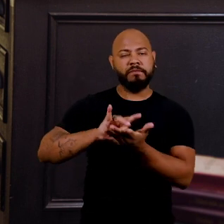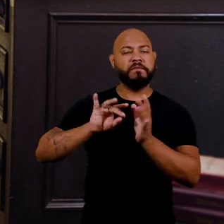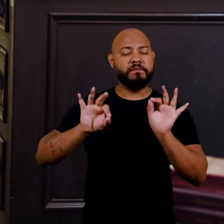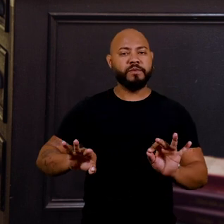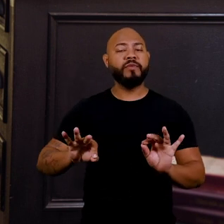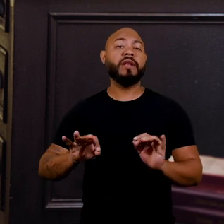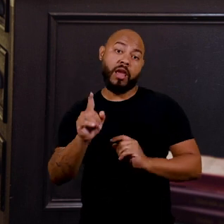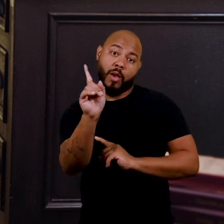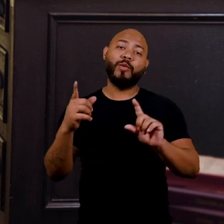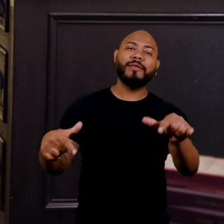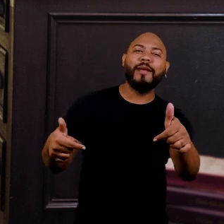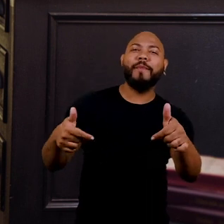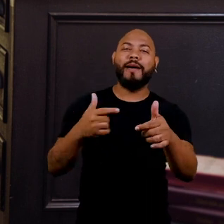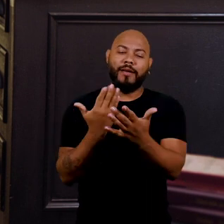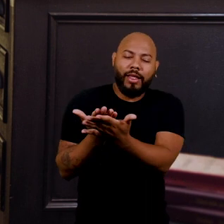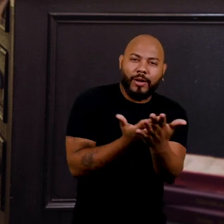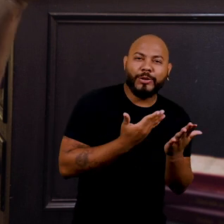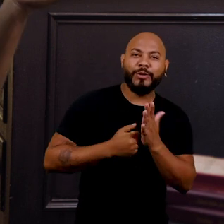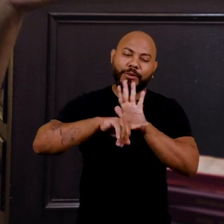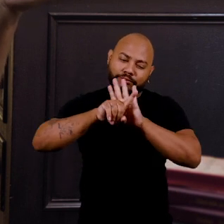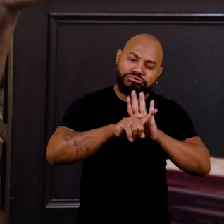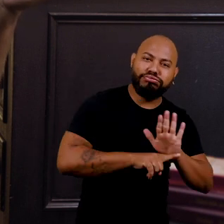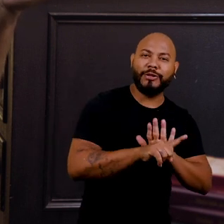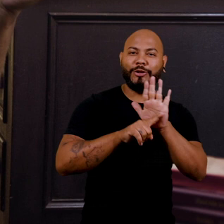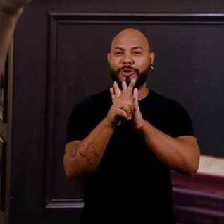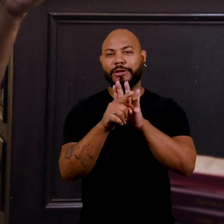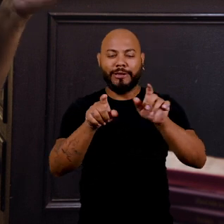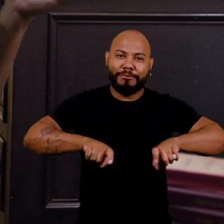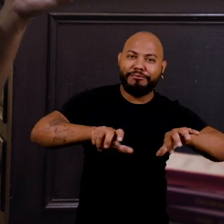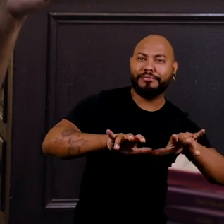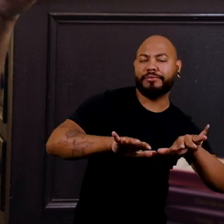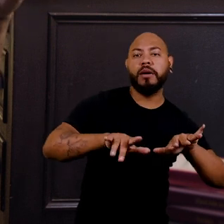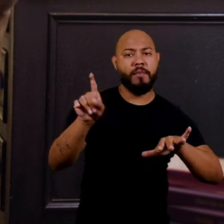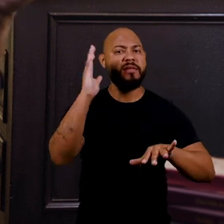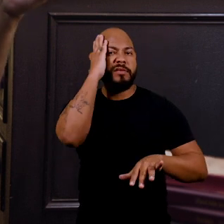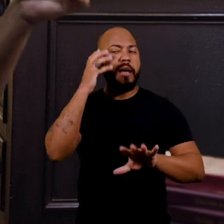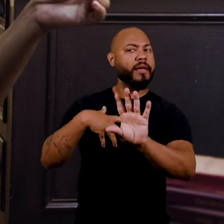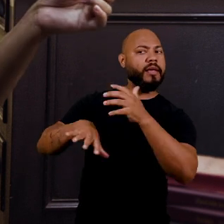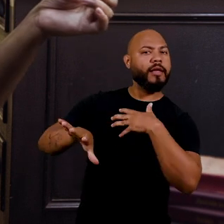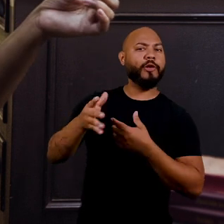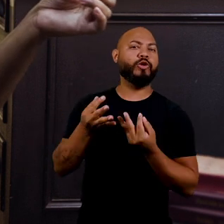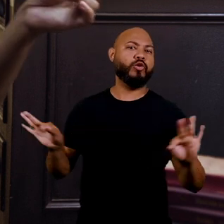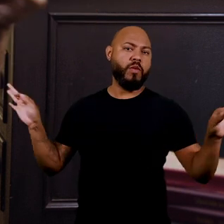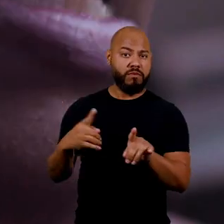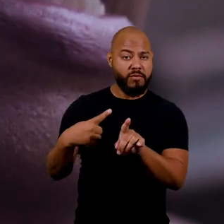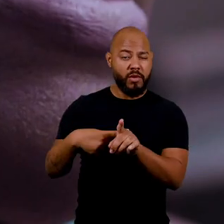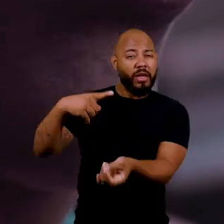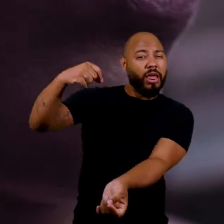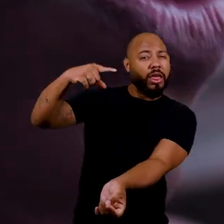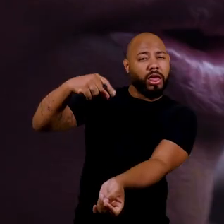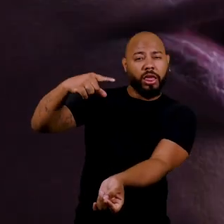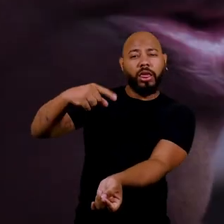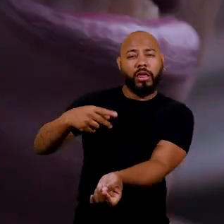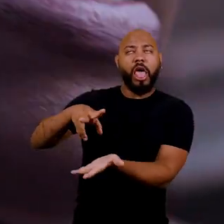eu ainda trabalho na bancada, mas a gente sabe da dor dos pacientes, porque o tratamento quimioterápico é puxado, né?